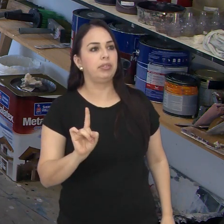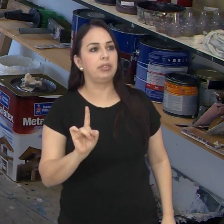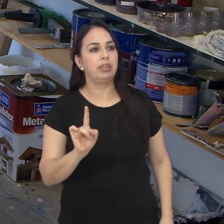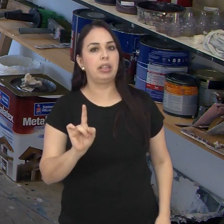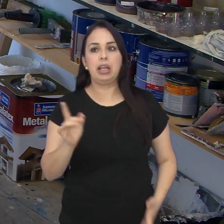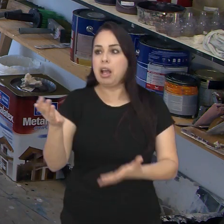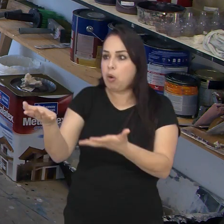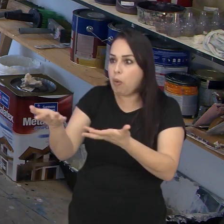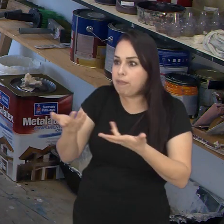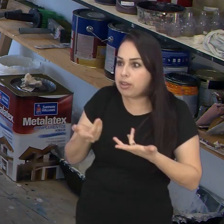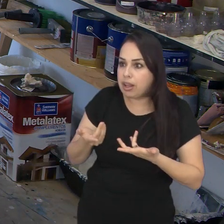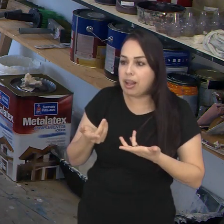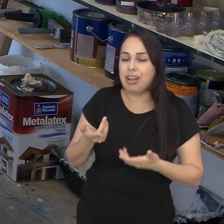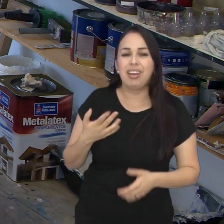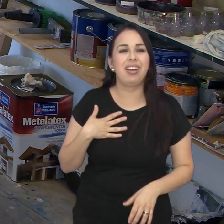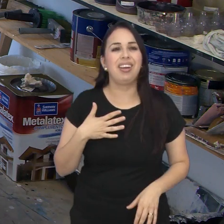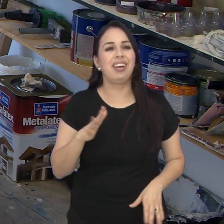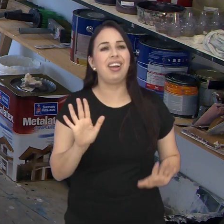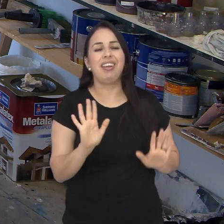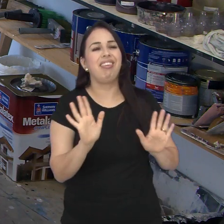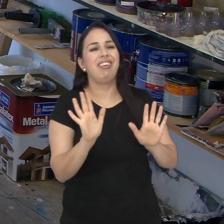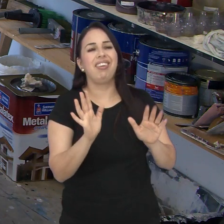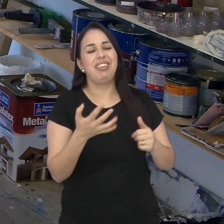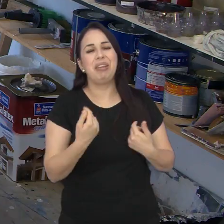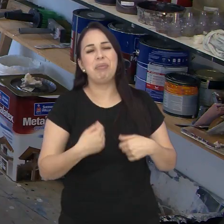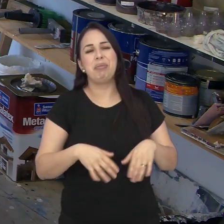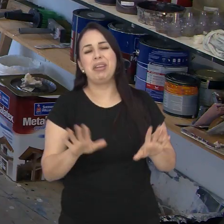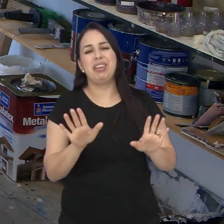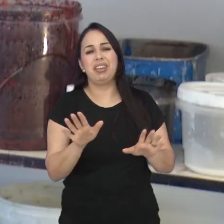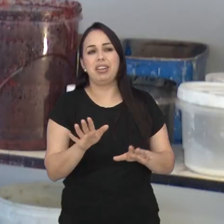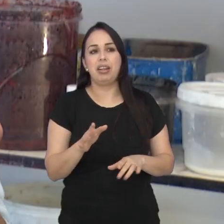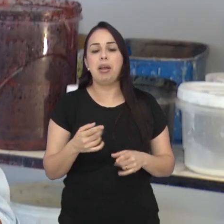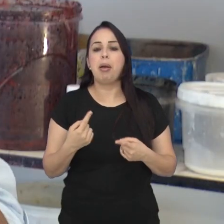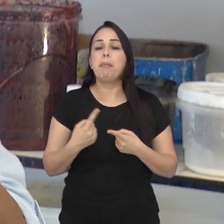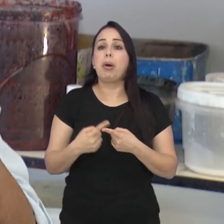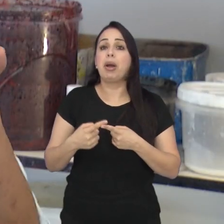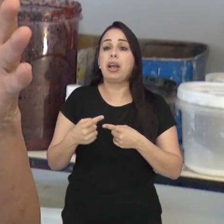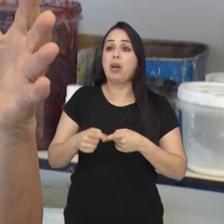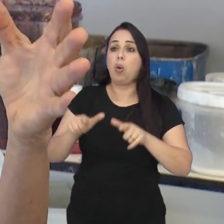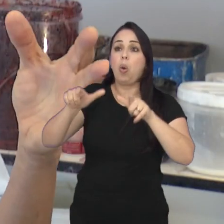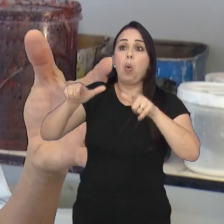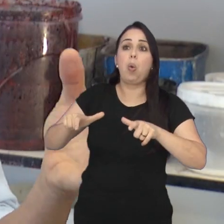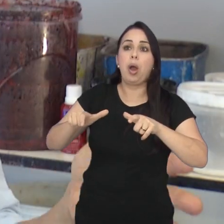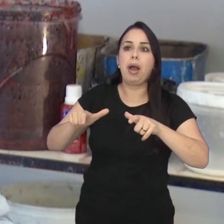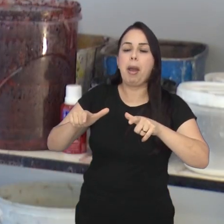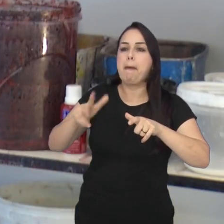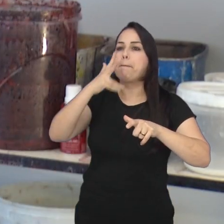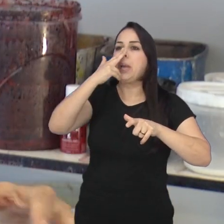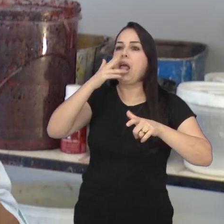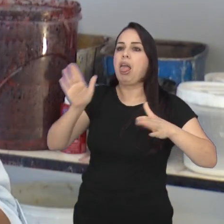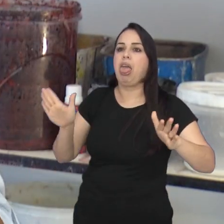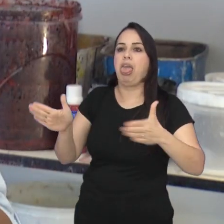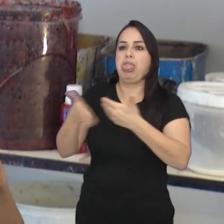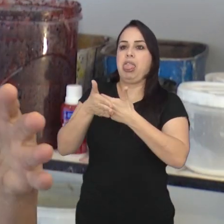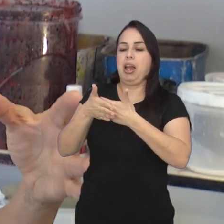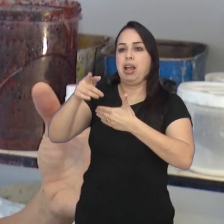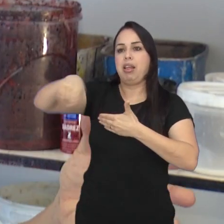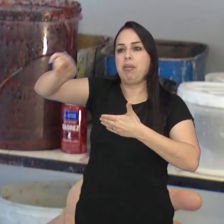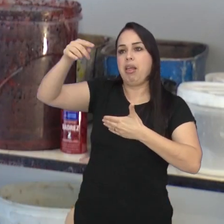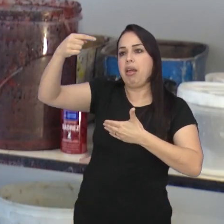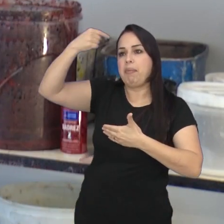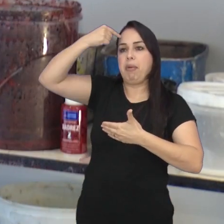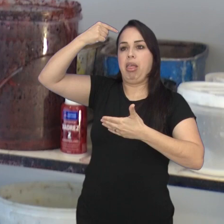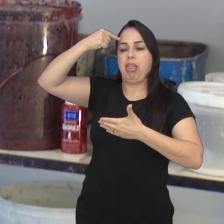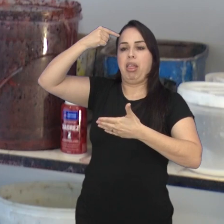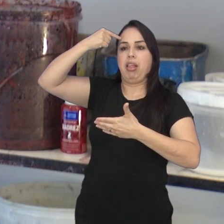vai lá, convida a pessoa para entrar e a pessoa resiste, né? Porque a galeria criou essa